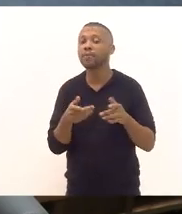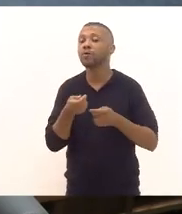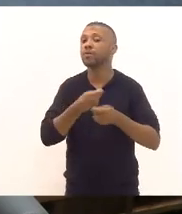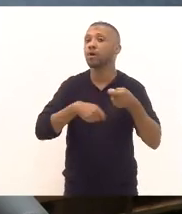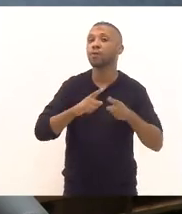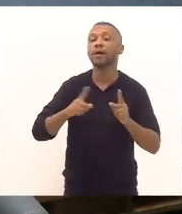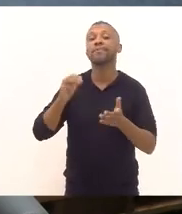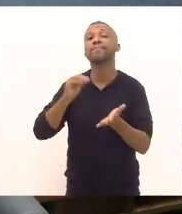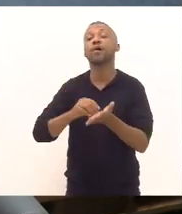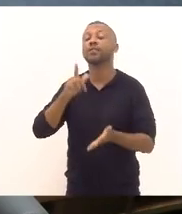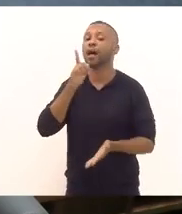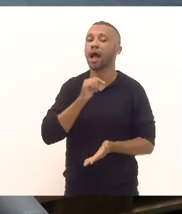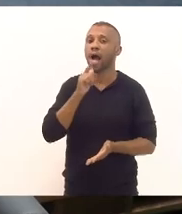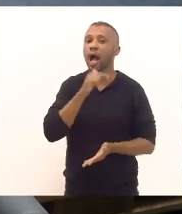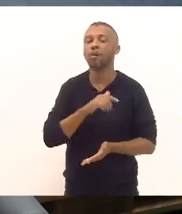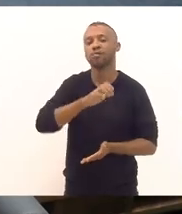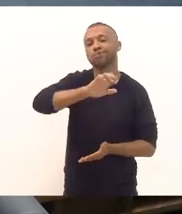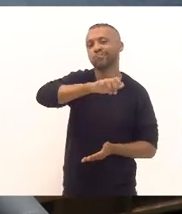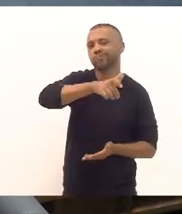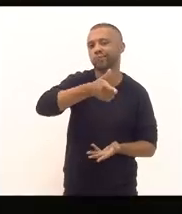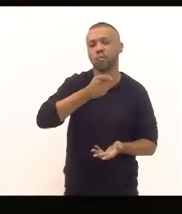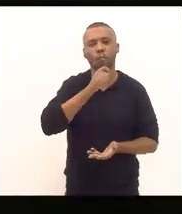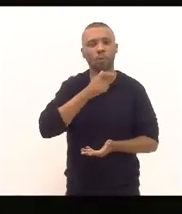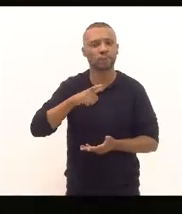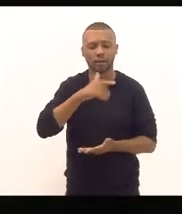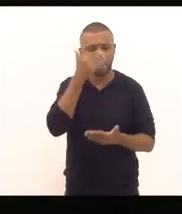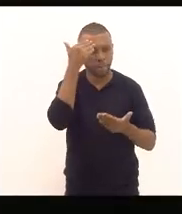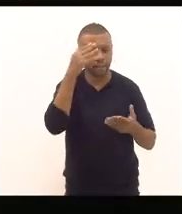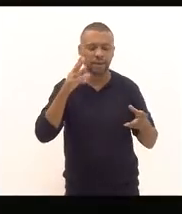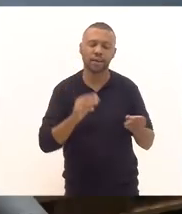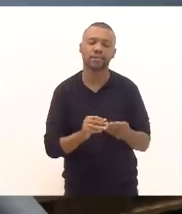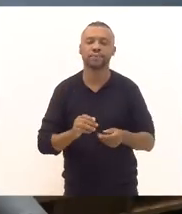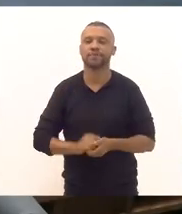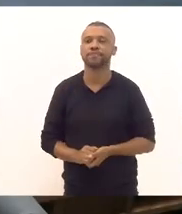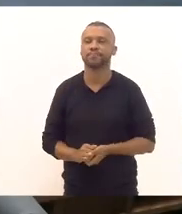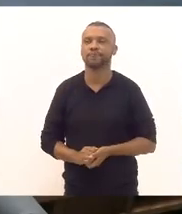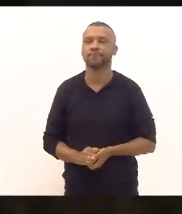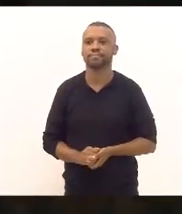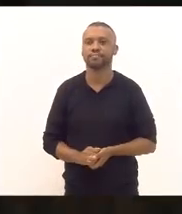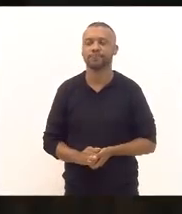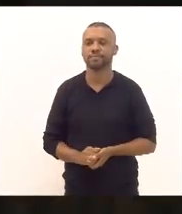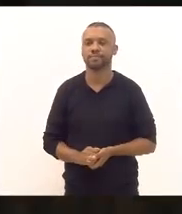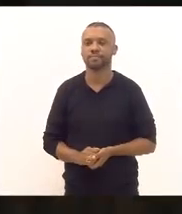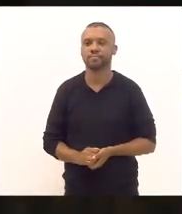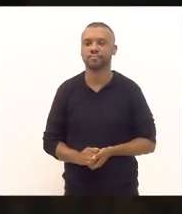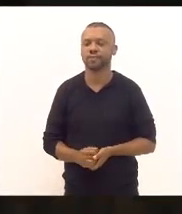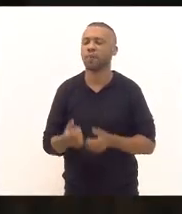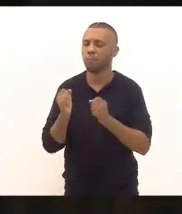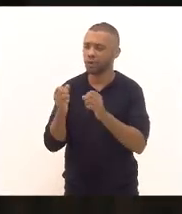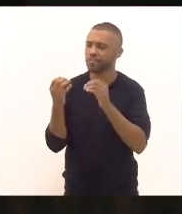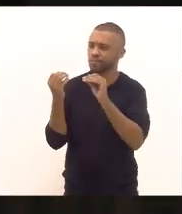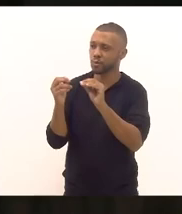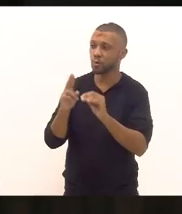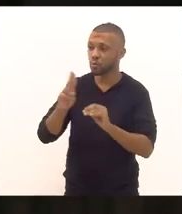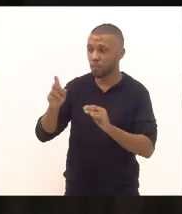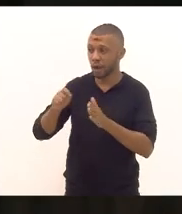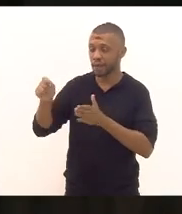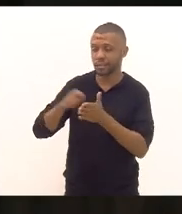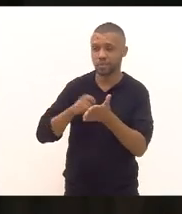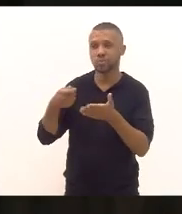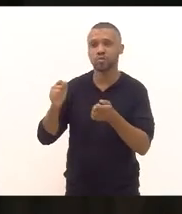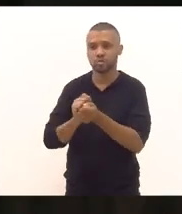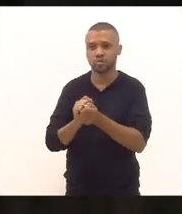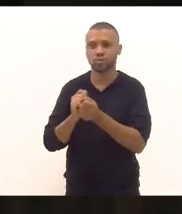mas não tem água hoje na torneira da sua comunidade obrigado tia Ju conte comigo pode até mandar publicar já comeu nome